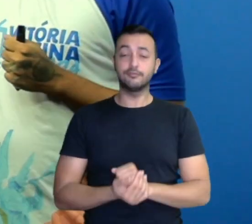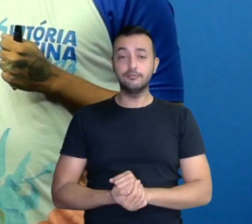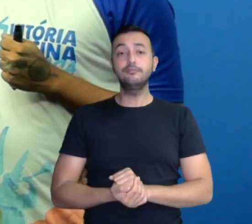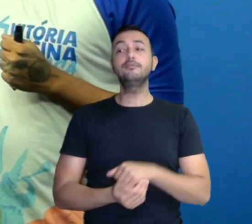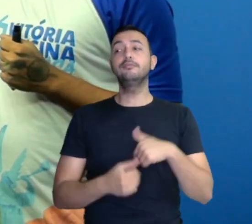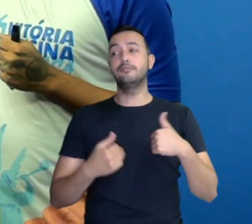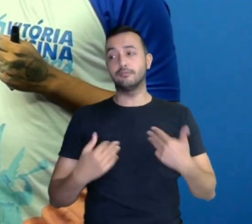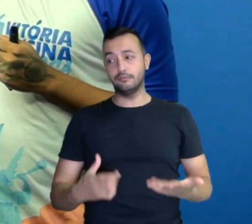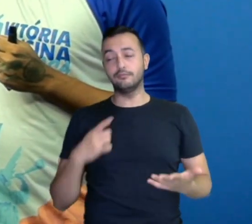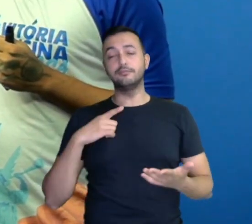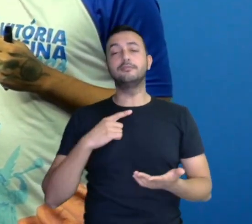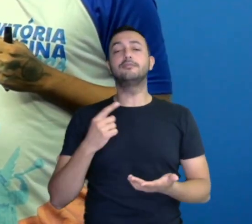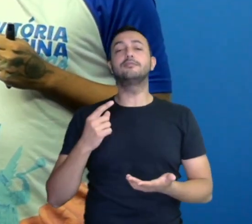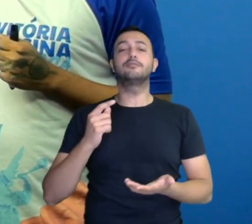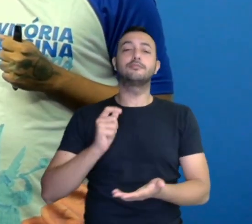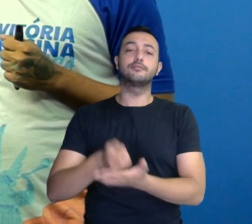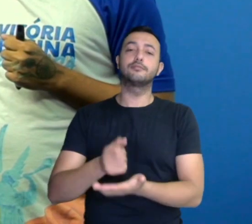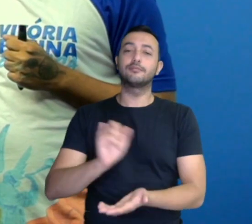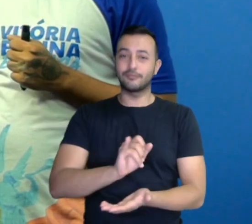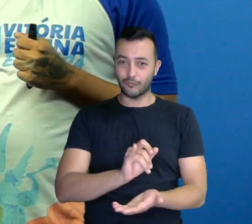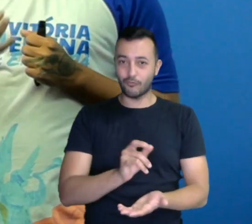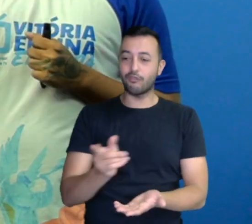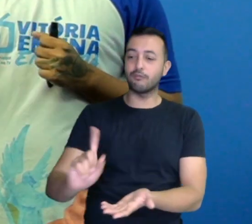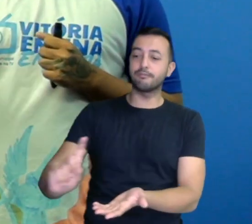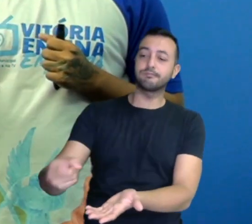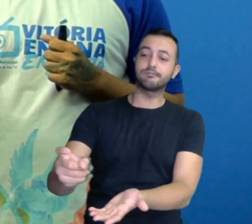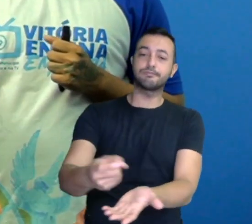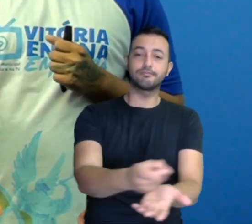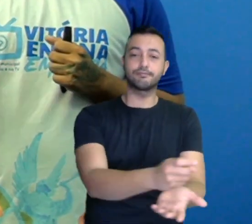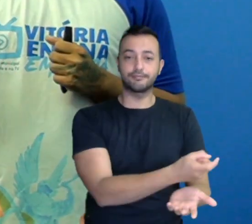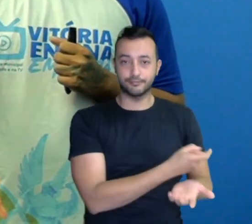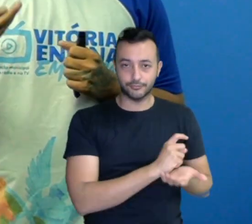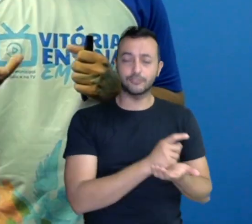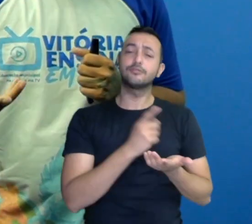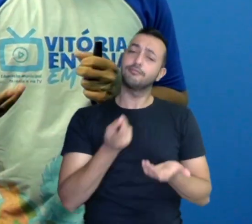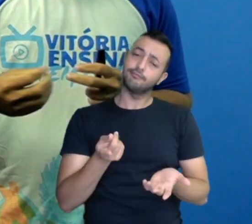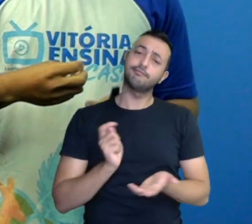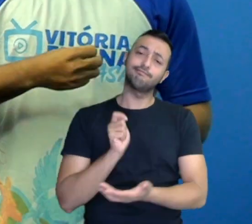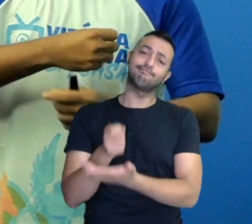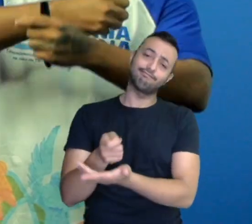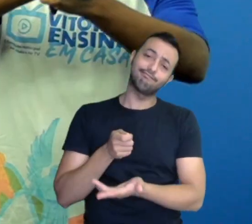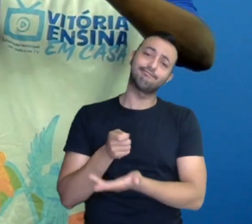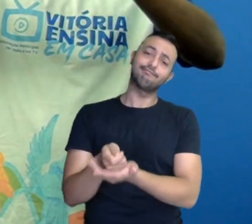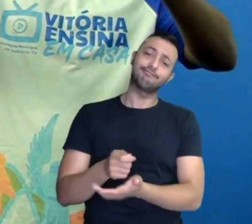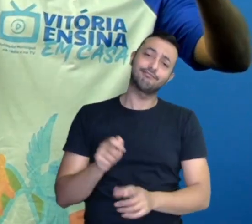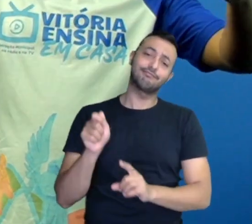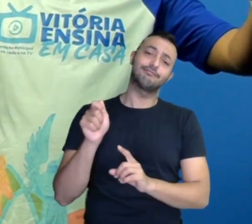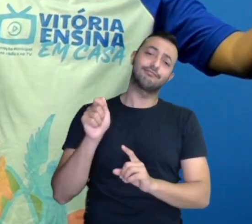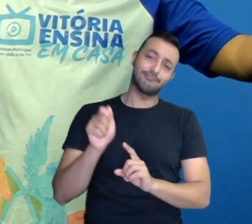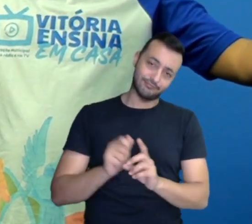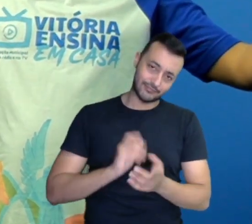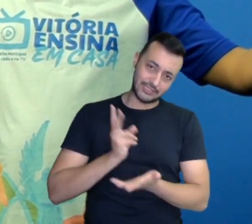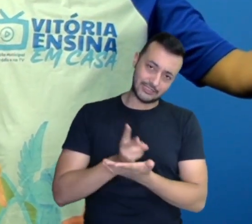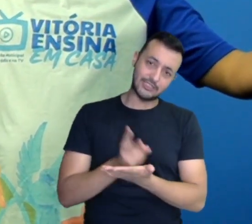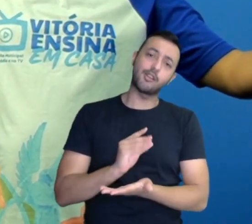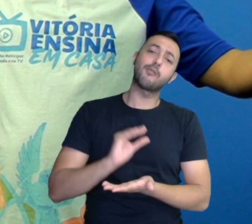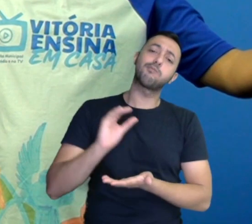sociais. Então, a gente tem aí os cobradores de impostos. E que impostos eram esses? Eram os tributos que eram